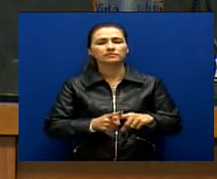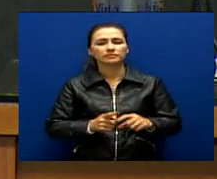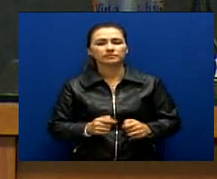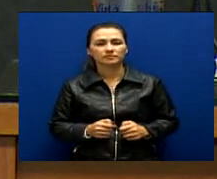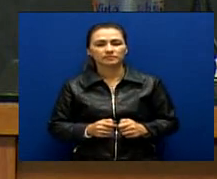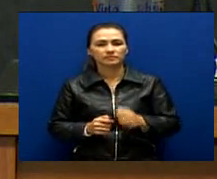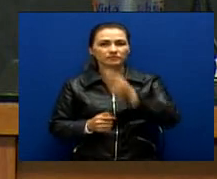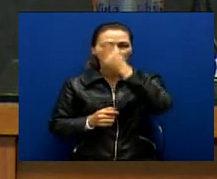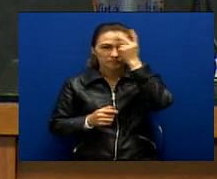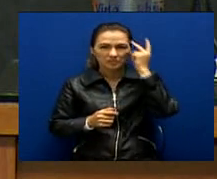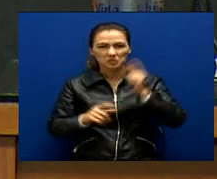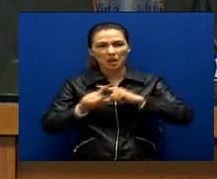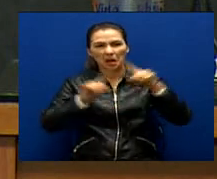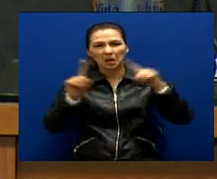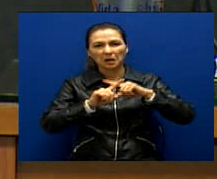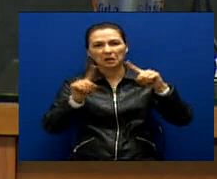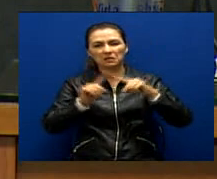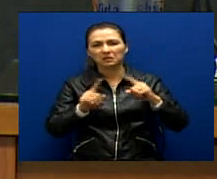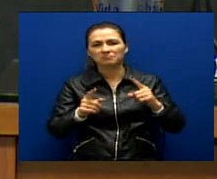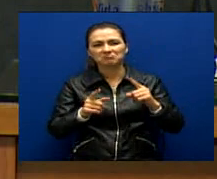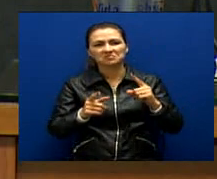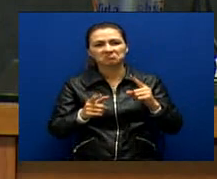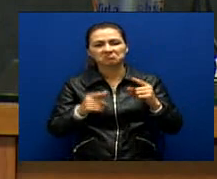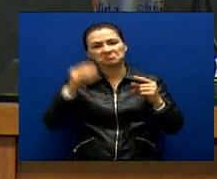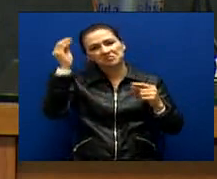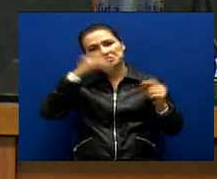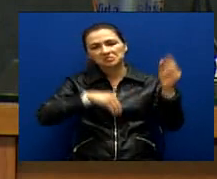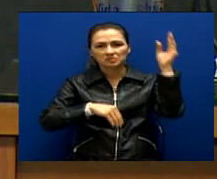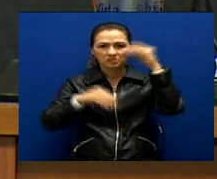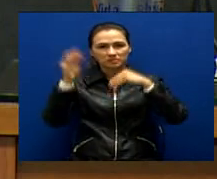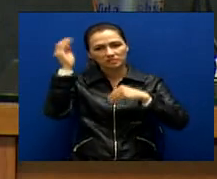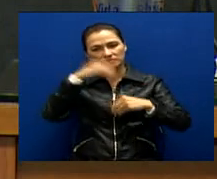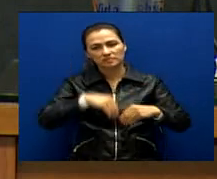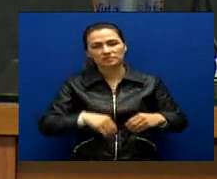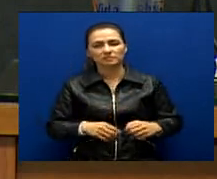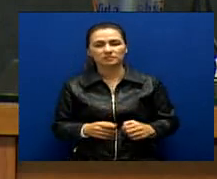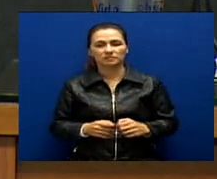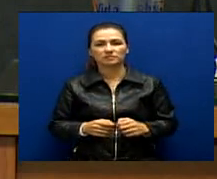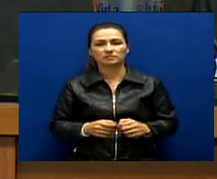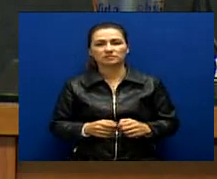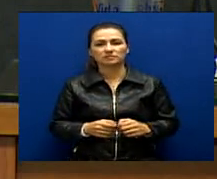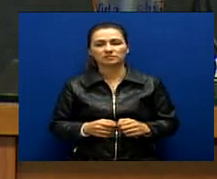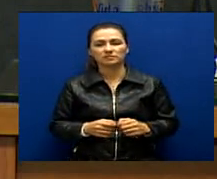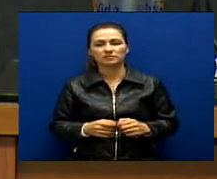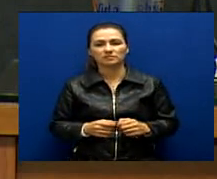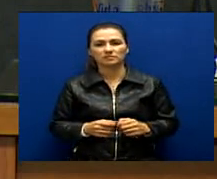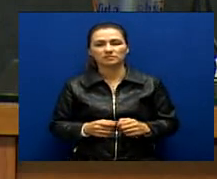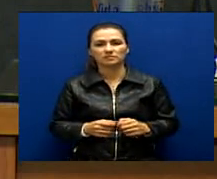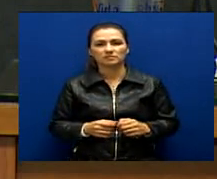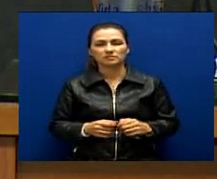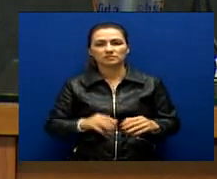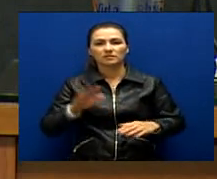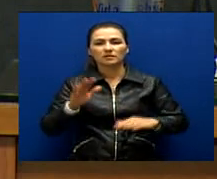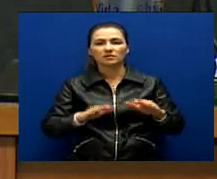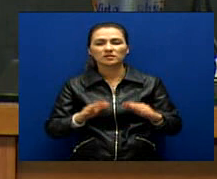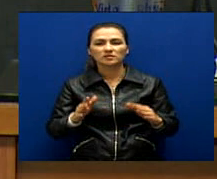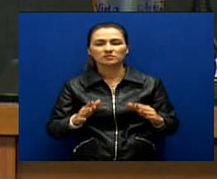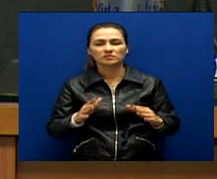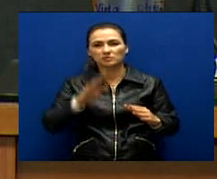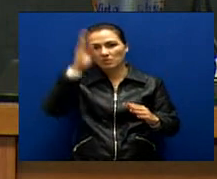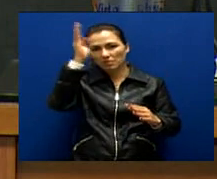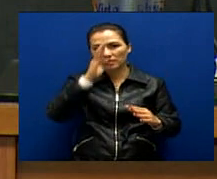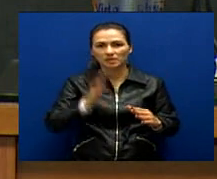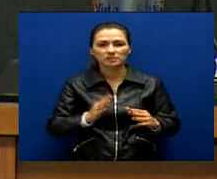o conselho é um reflexo do que está fora dele dá pra esperar que o super se mobilizem para estar no conselho quando o cenário não é de mobilização nem